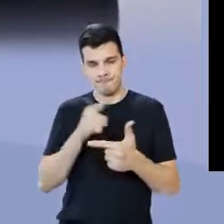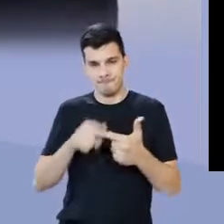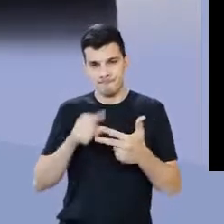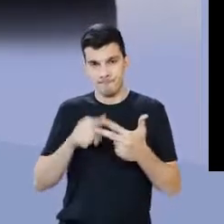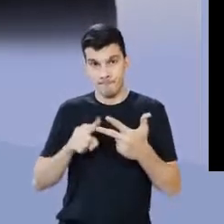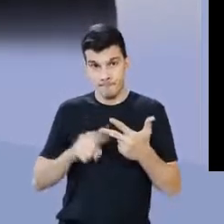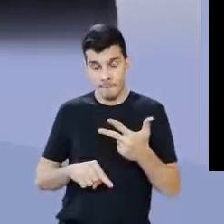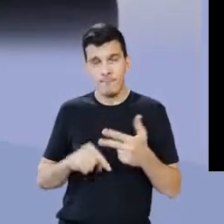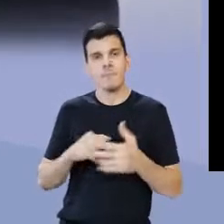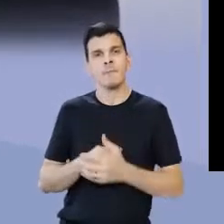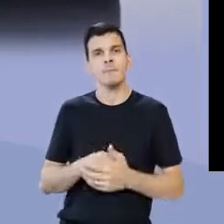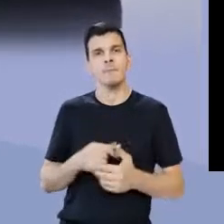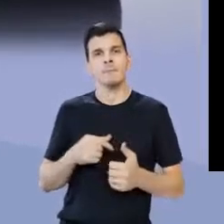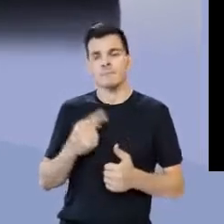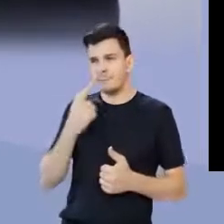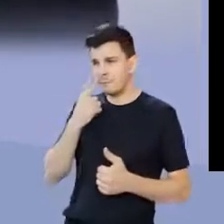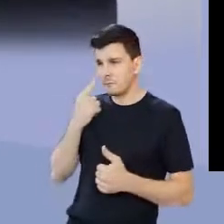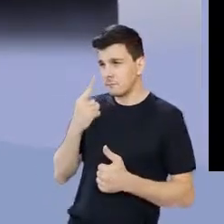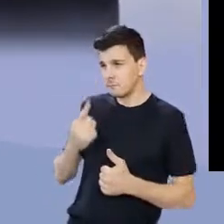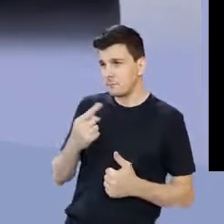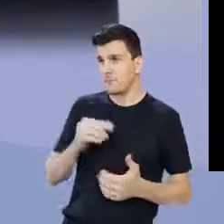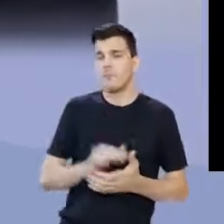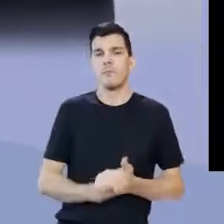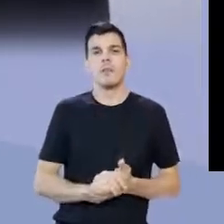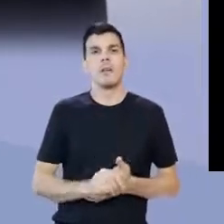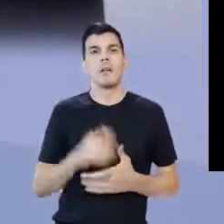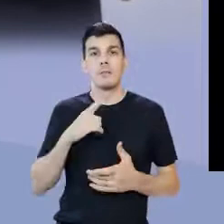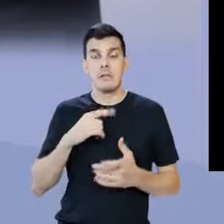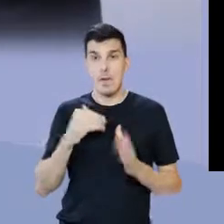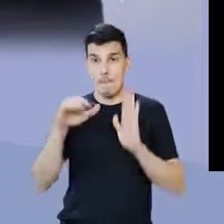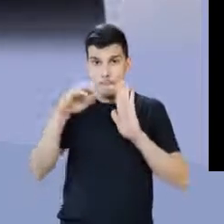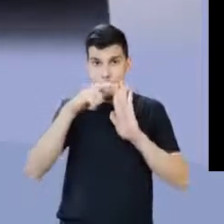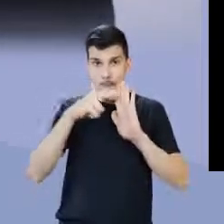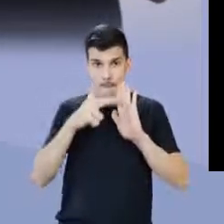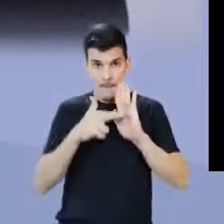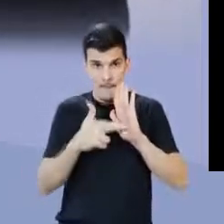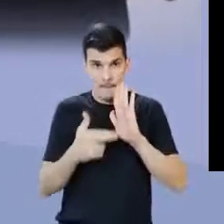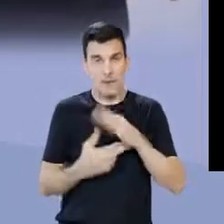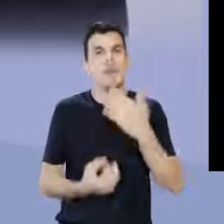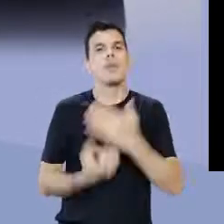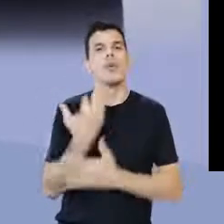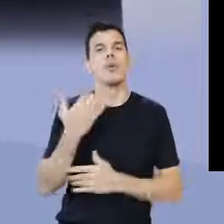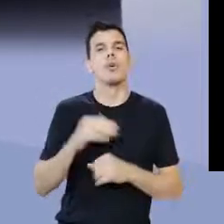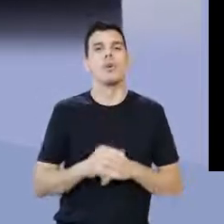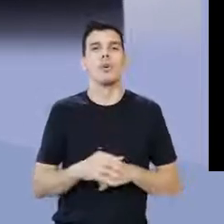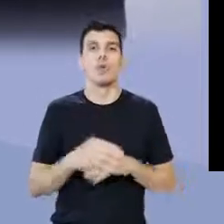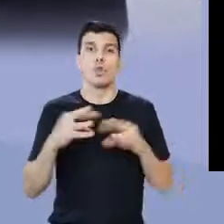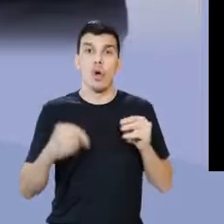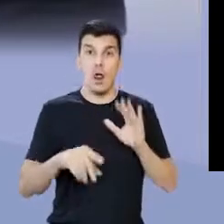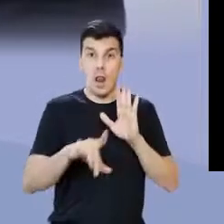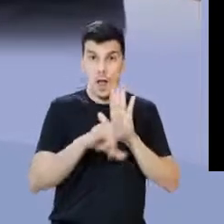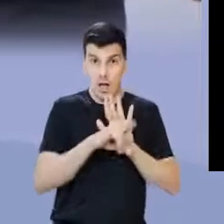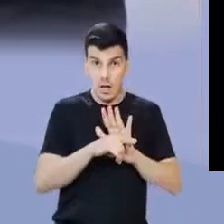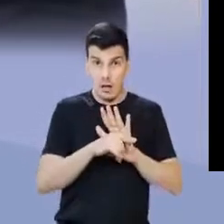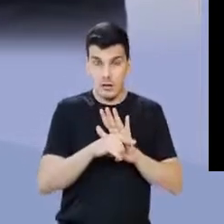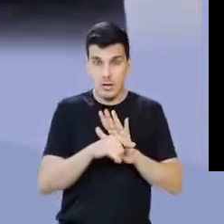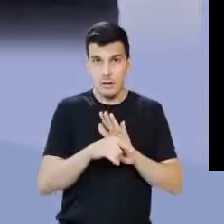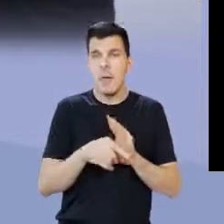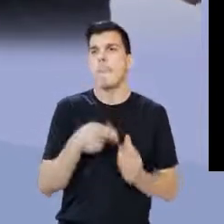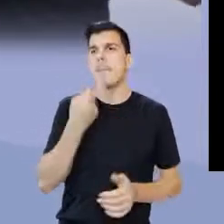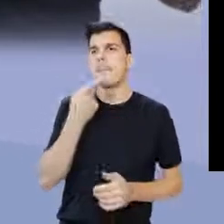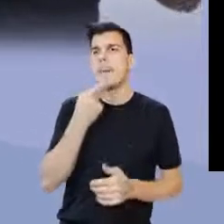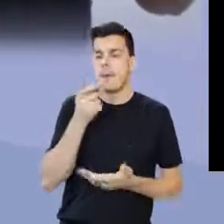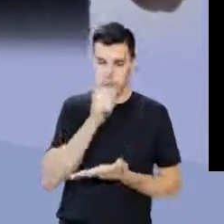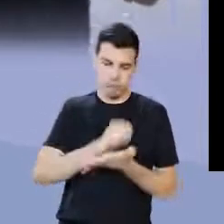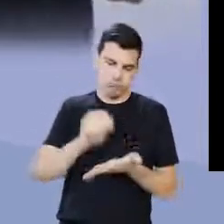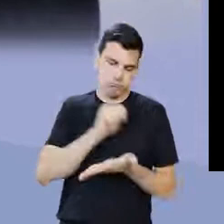o Drácon. Ele criou o Código Draconiano. O que é isso? Ele pegou todas as leis que eram feitas de forma oral e